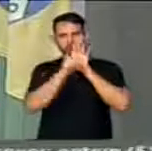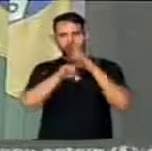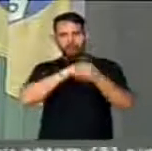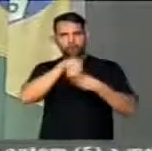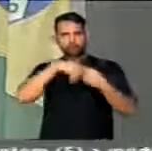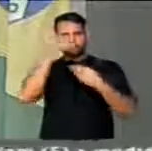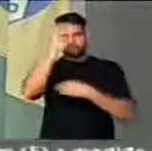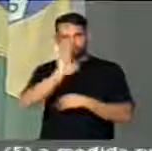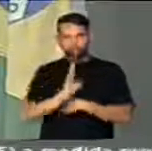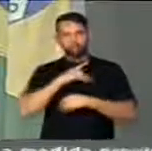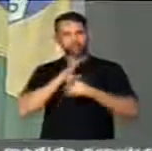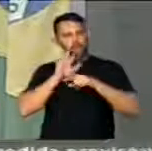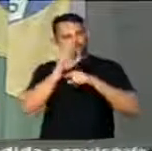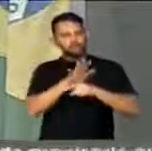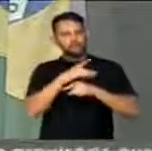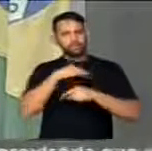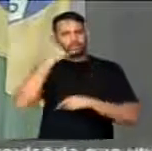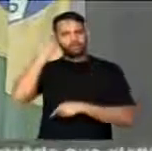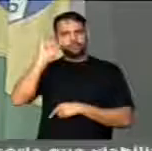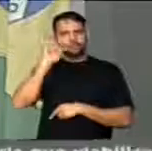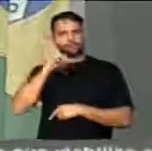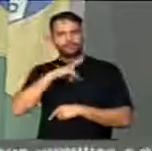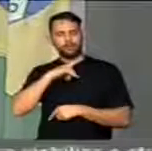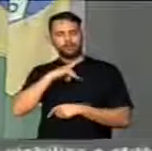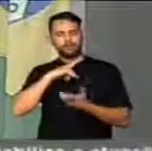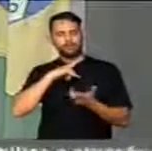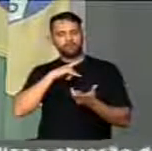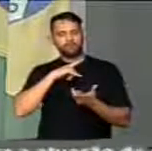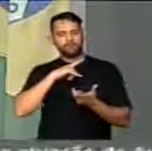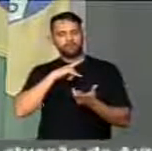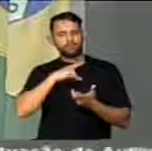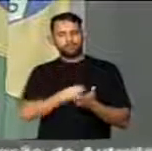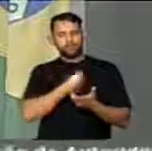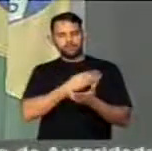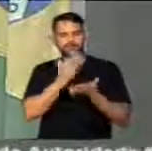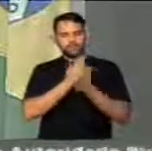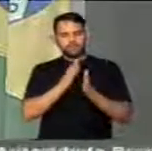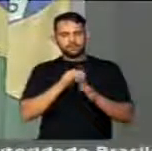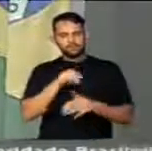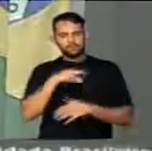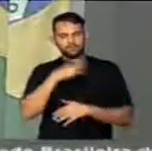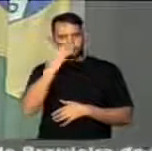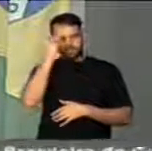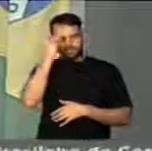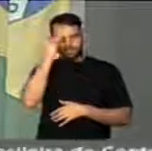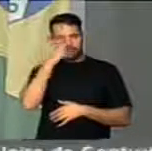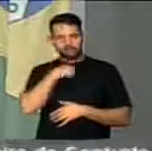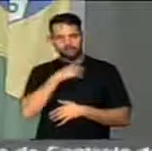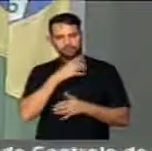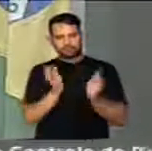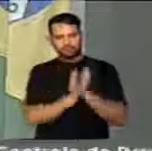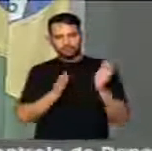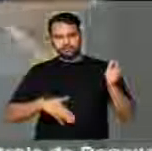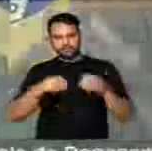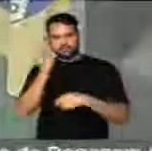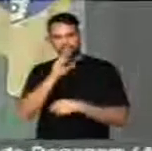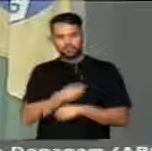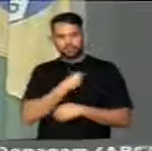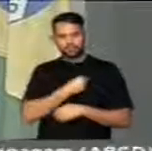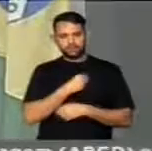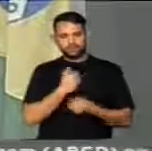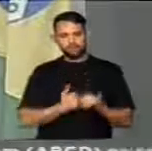fuzis, rifles de repetição, .50 até, que podem abater aviões e helicópteros, têm sido usados por quadrilhas